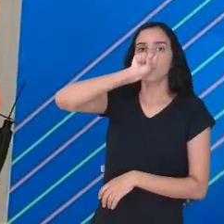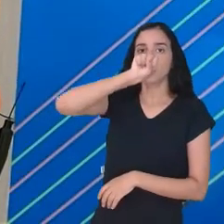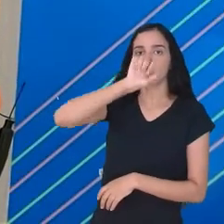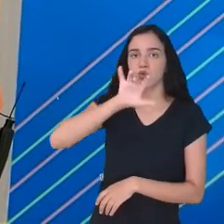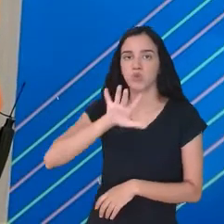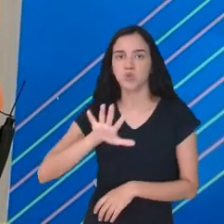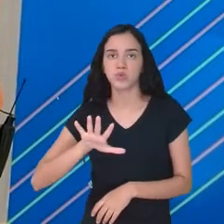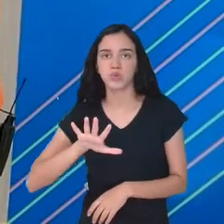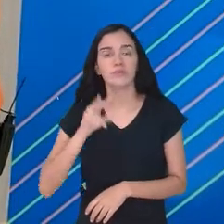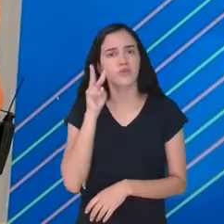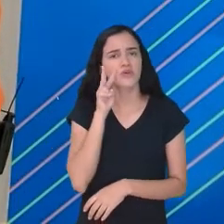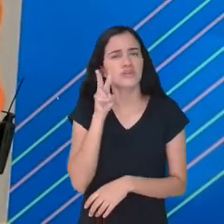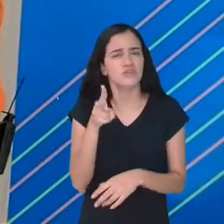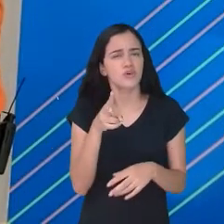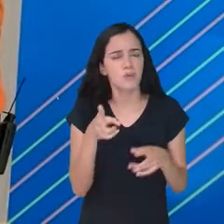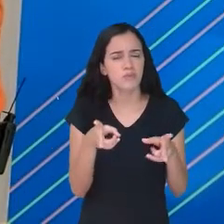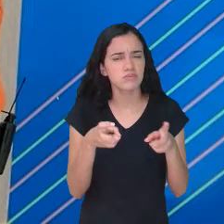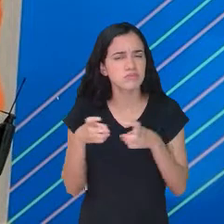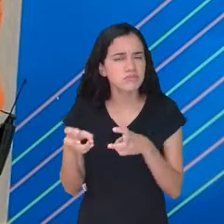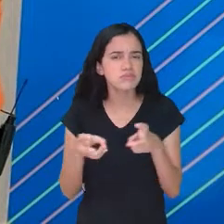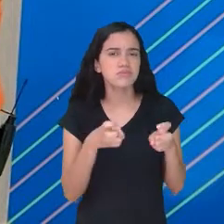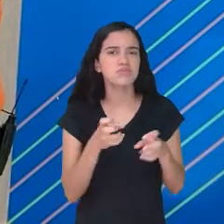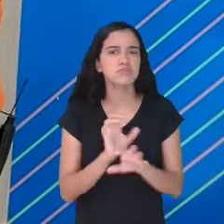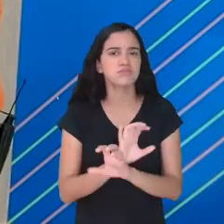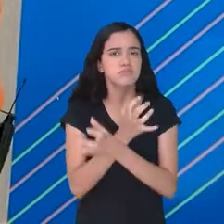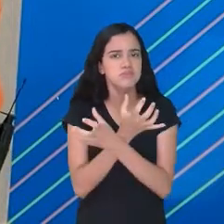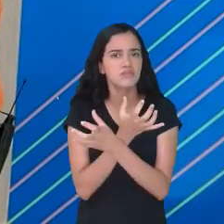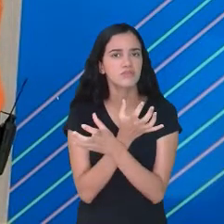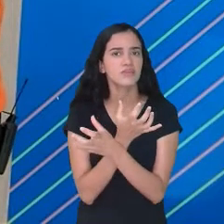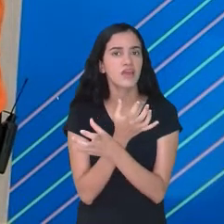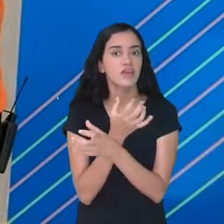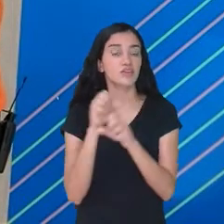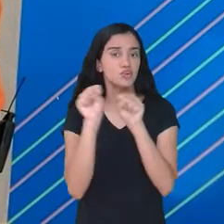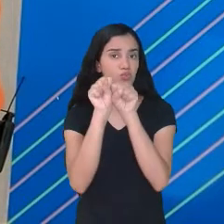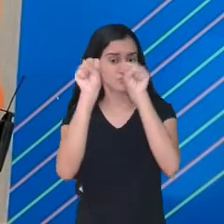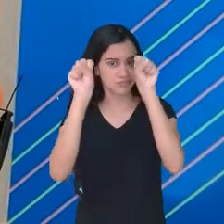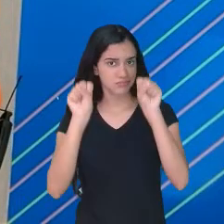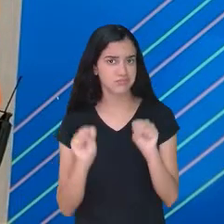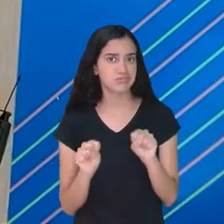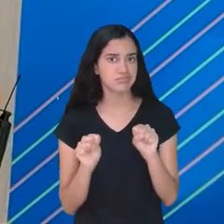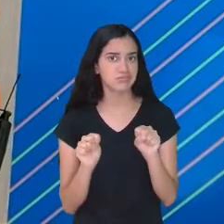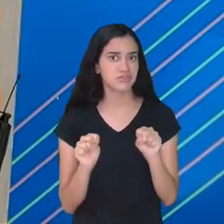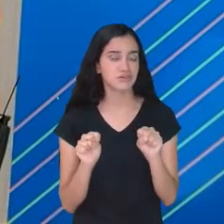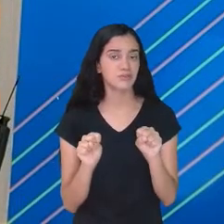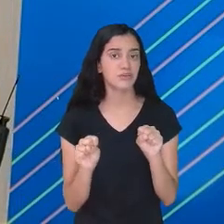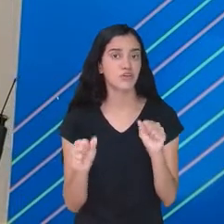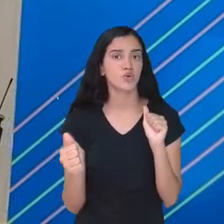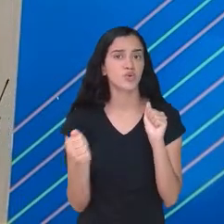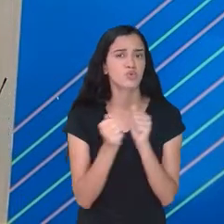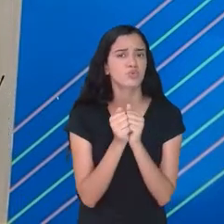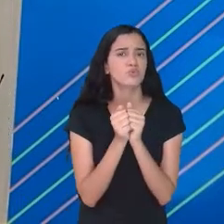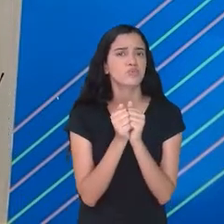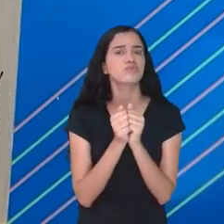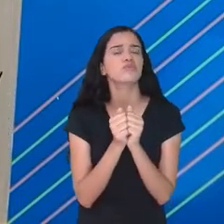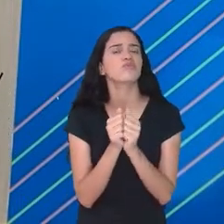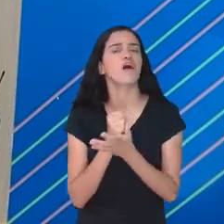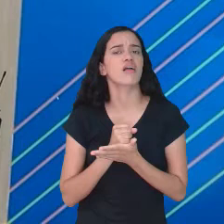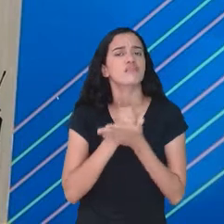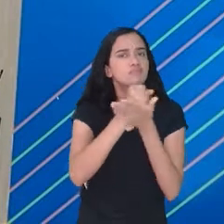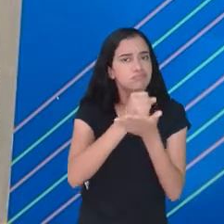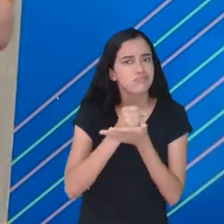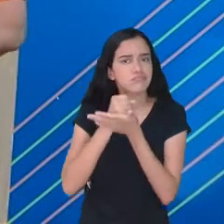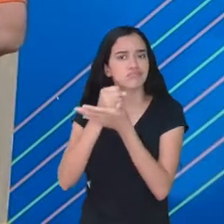olha para um esqueleto, a gente diz, eu estou diante de um sistema, né, que junto com outros vai ajudar,